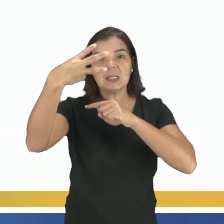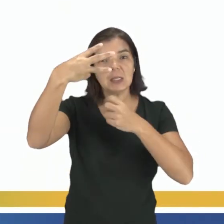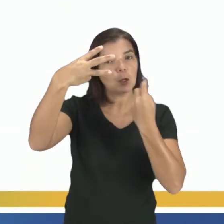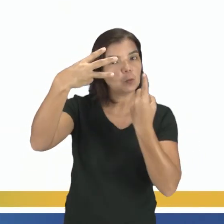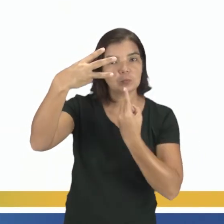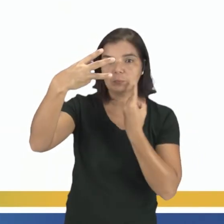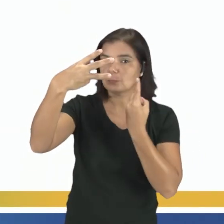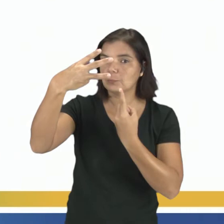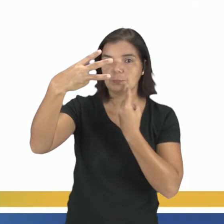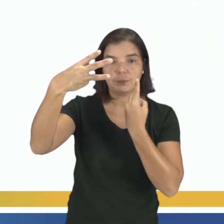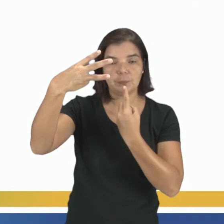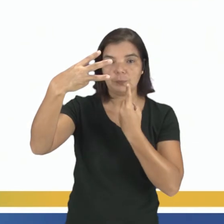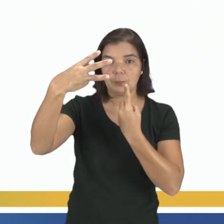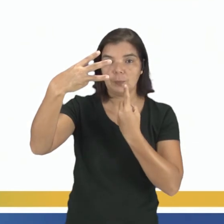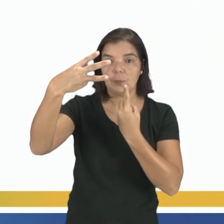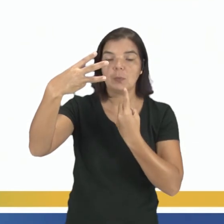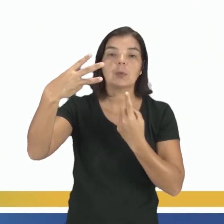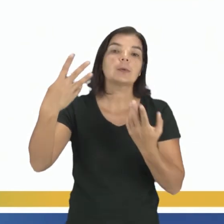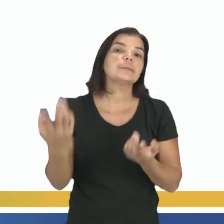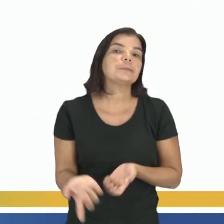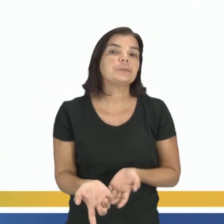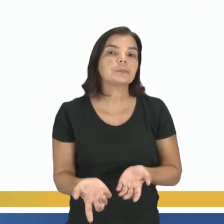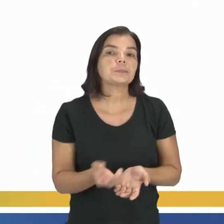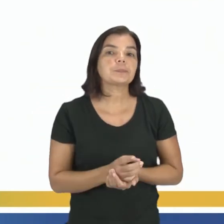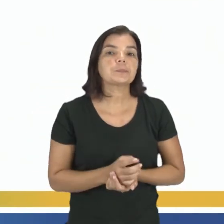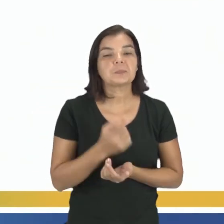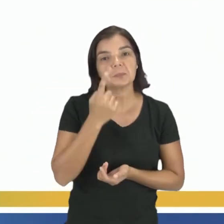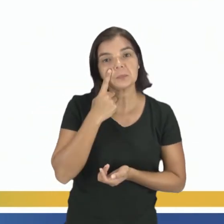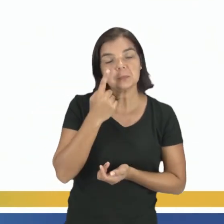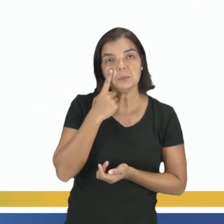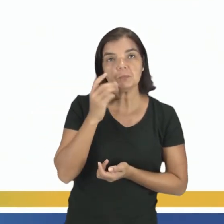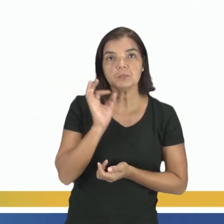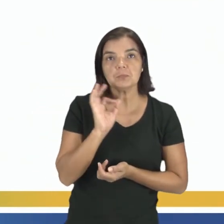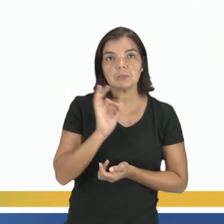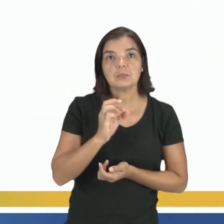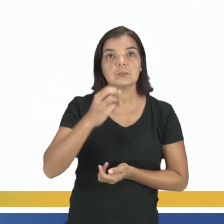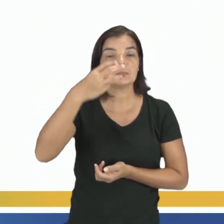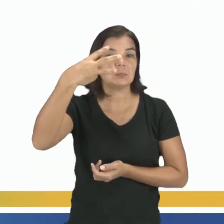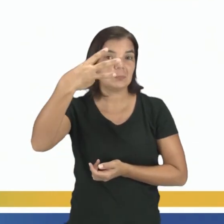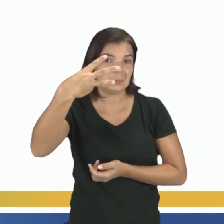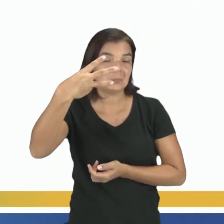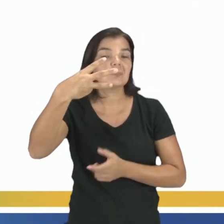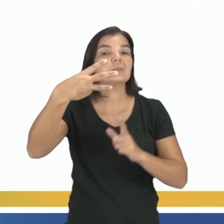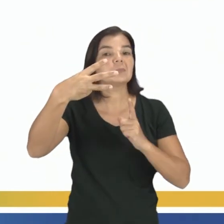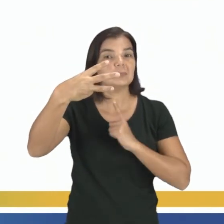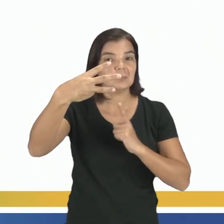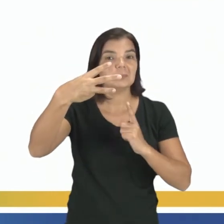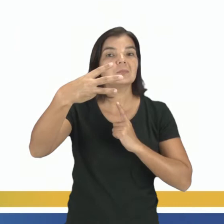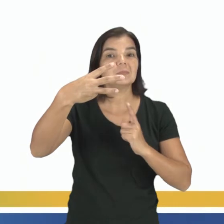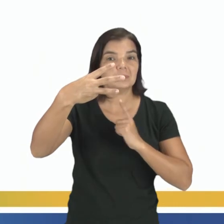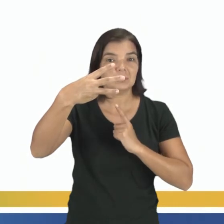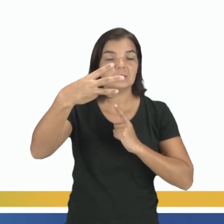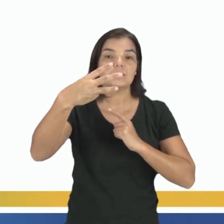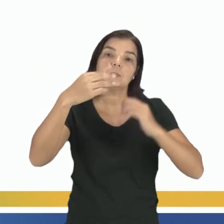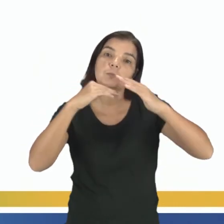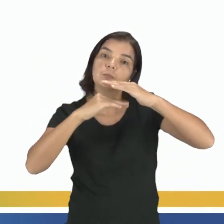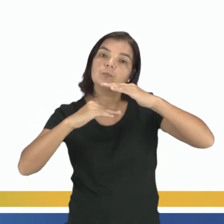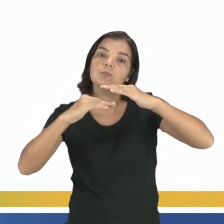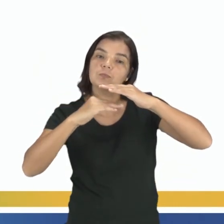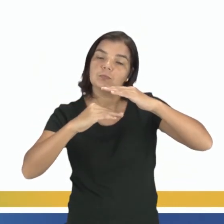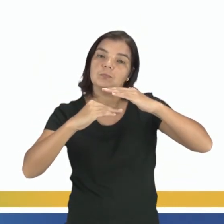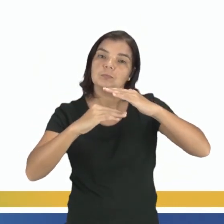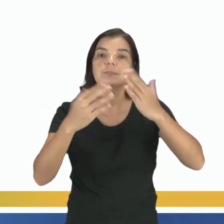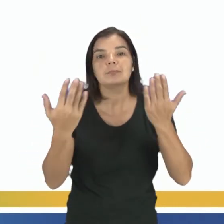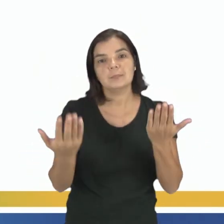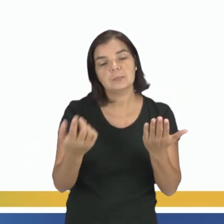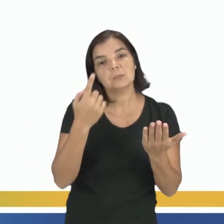sozinho, tá? Por mais que nós não estejamos vendo, mas esse 3 ele tem um denominador, tá? Que no